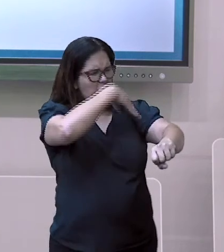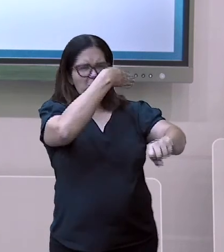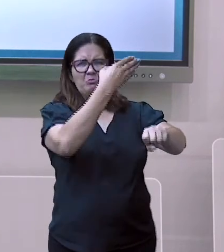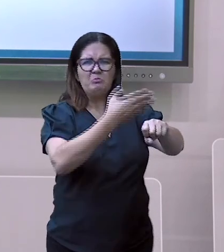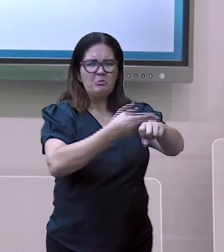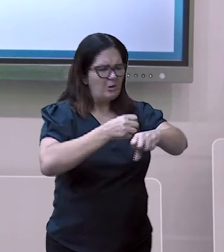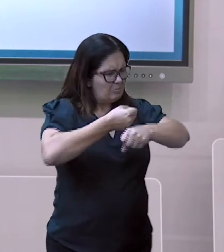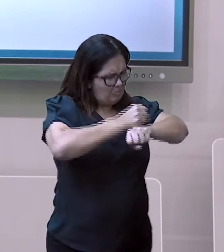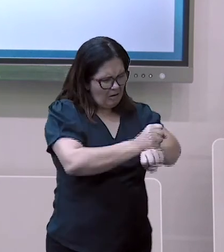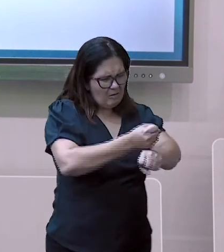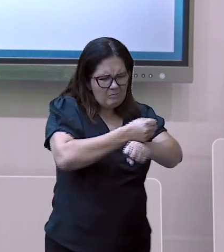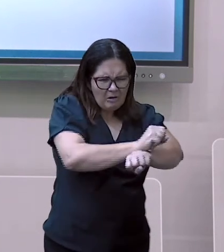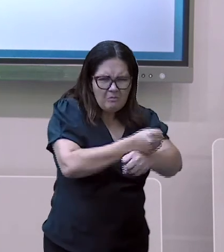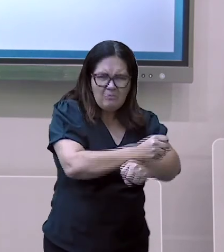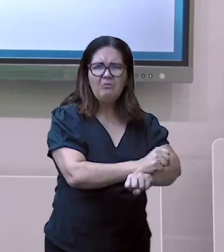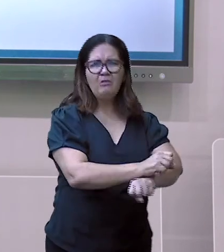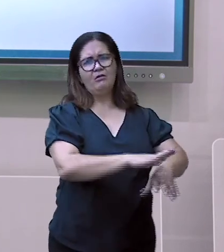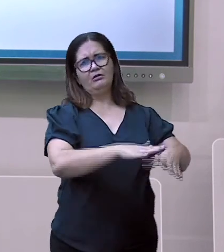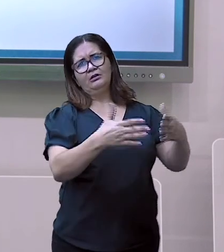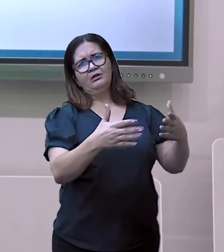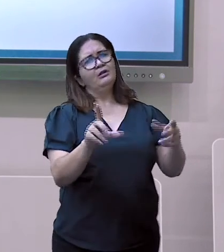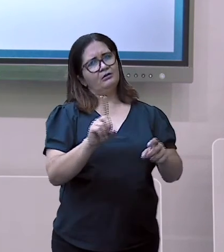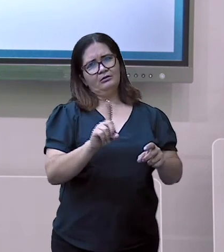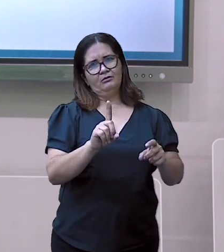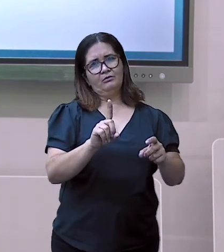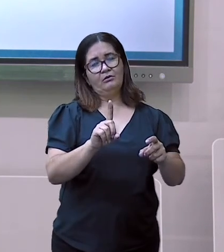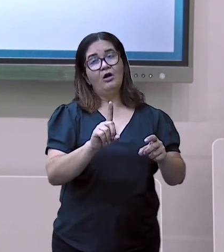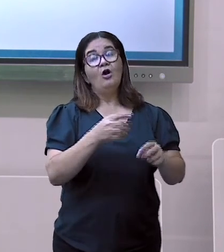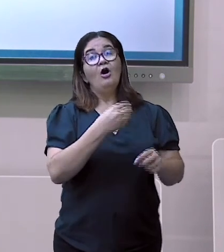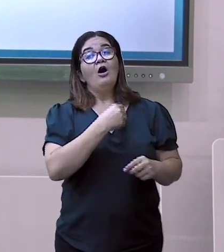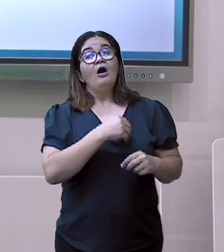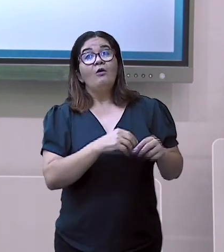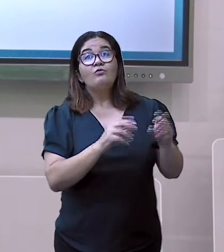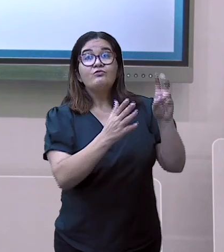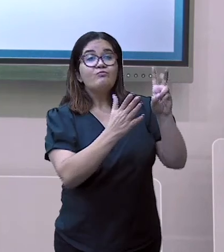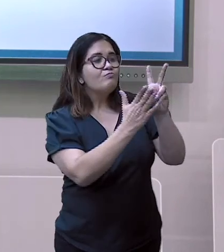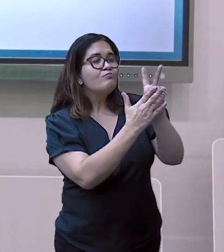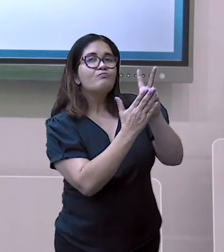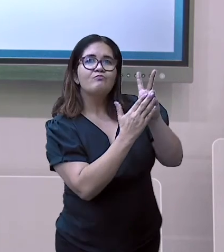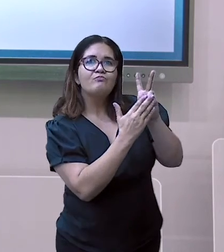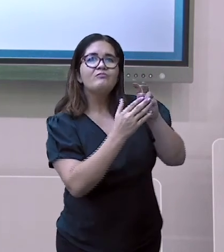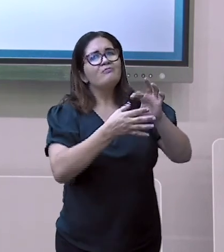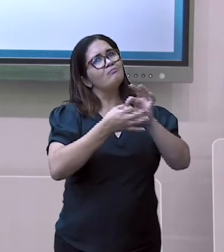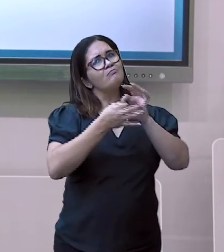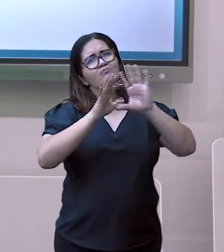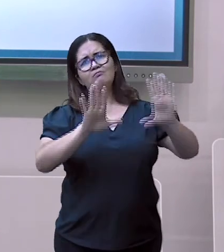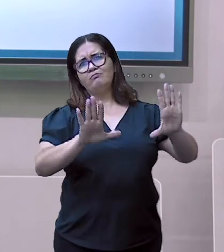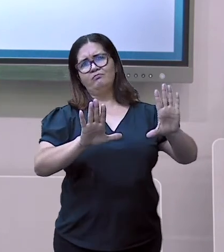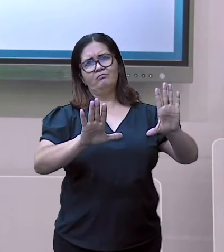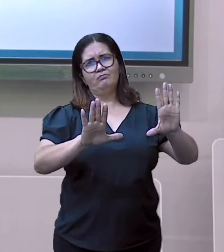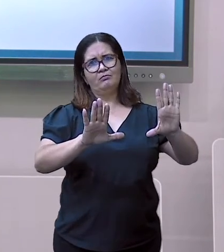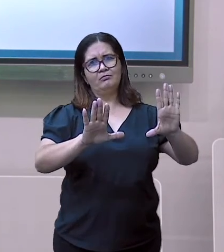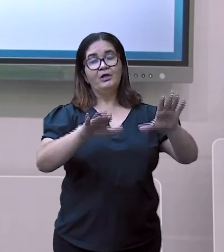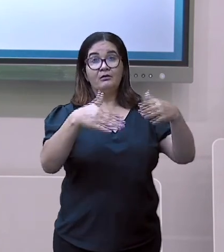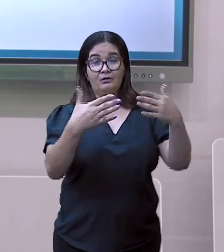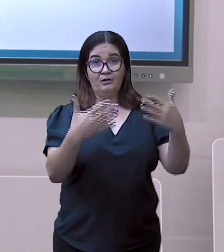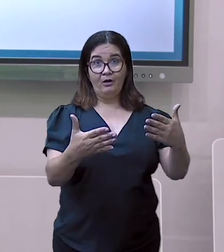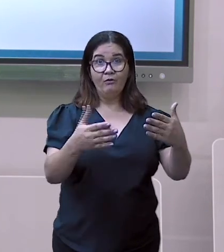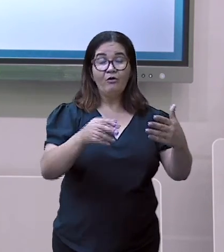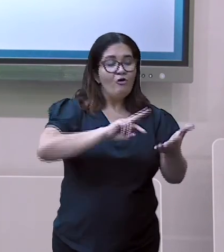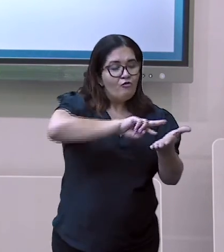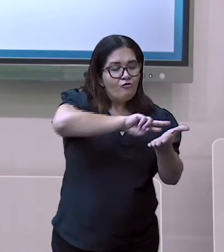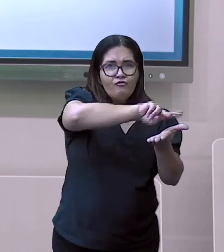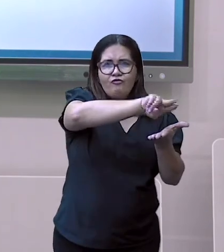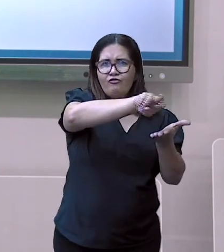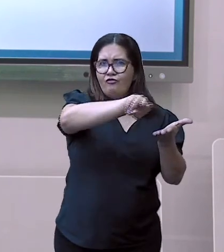fazer ali o trabalho que os portugueses determinavam que eles fizessem. Então, muitos